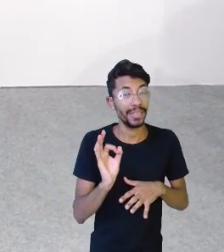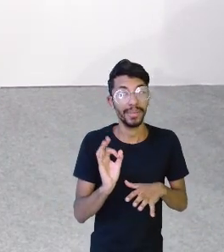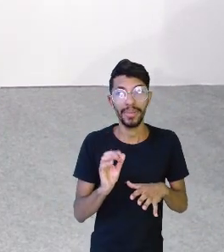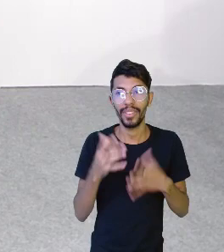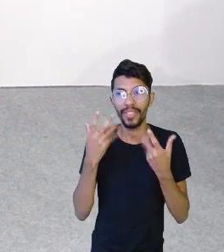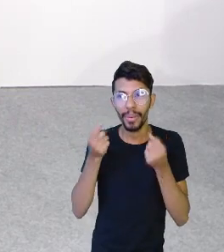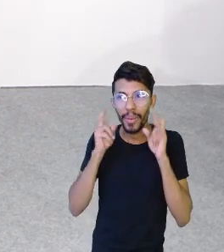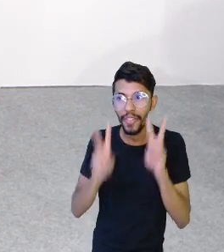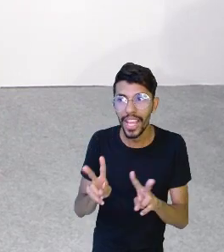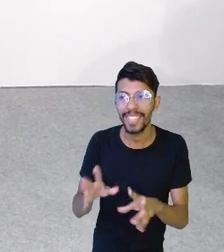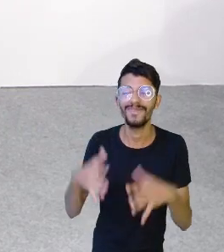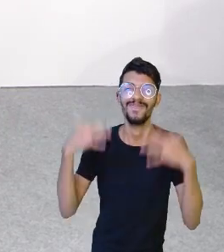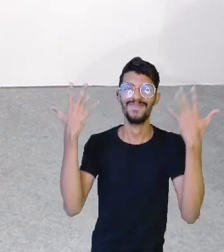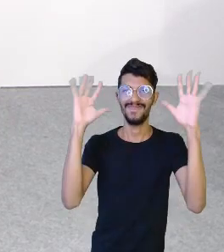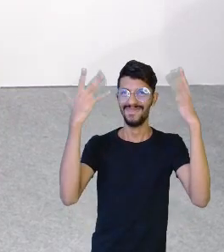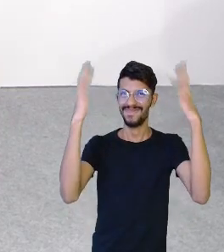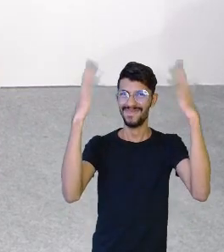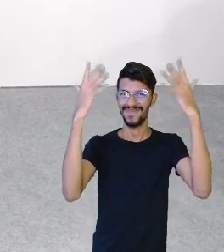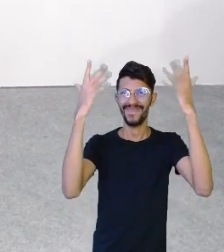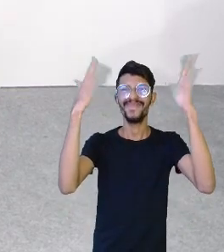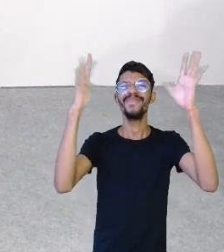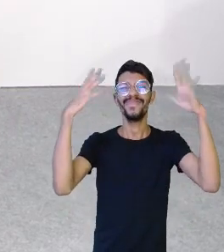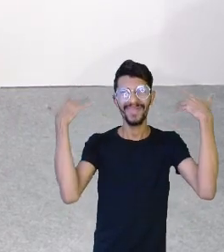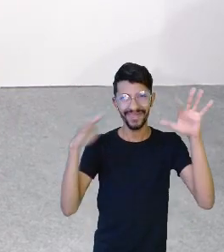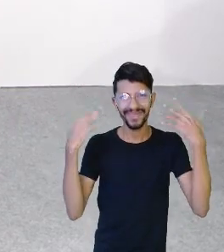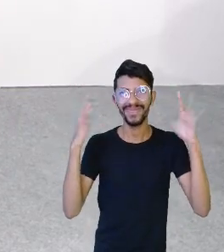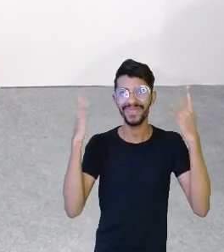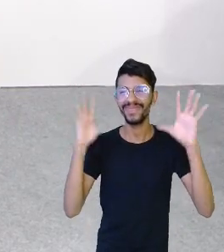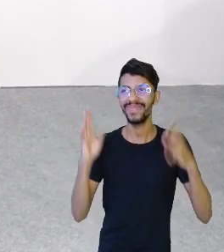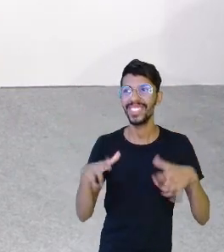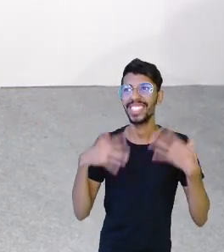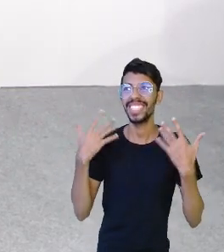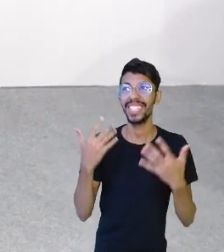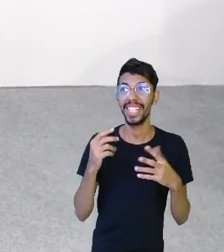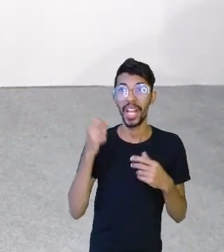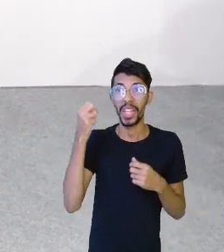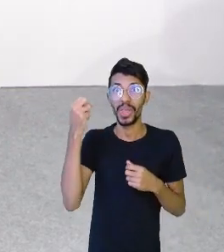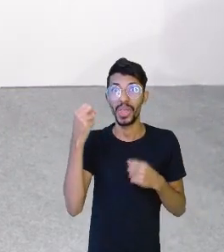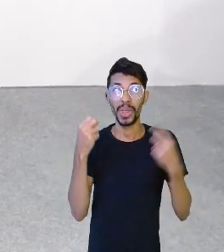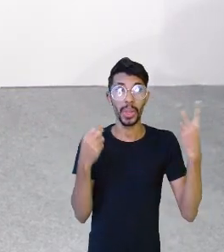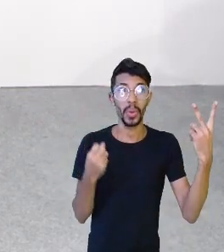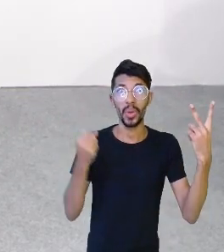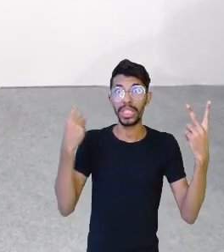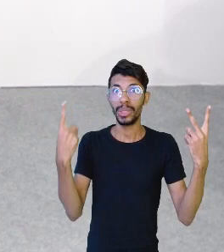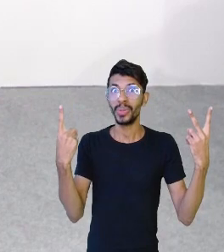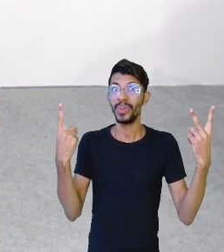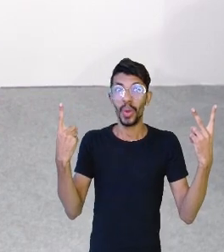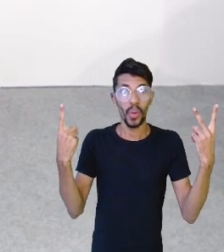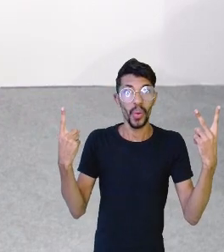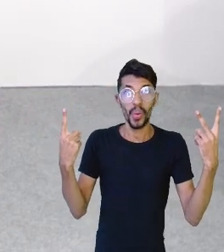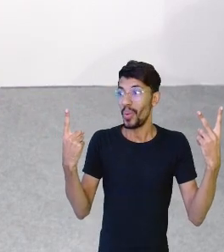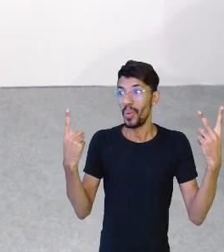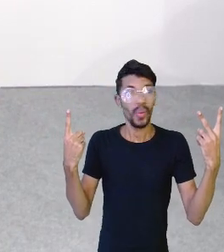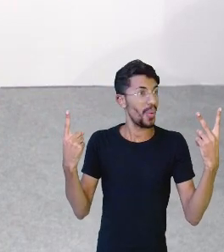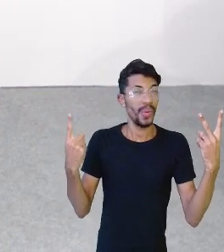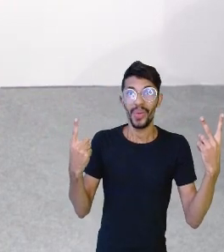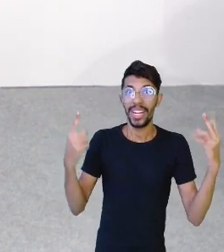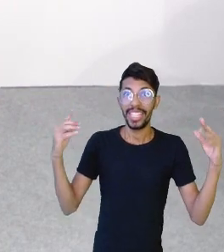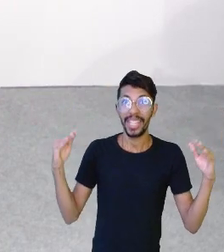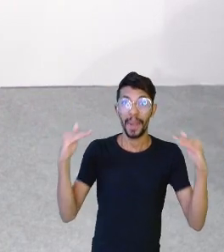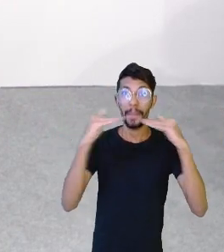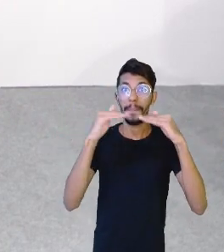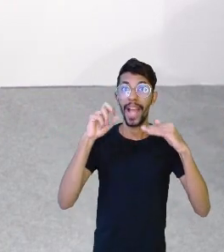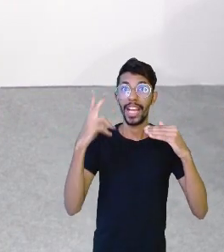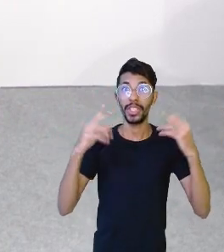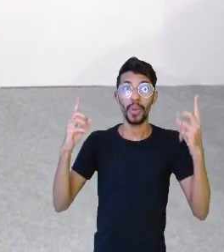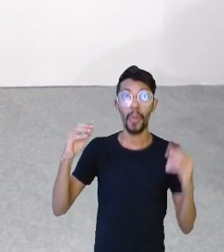observarem. Eita, muito bem. 2-1. Vamos ver se esse jogo vai ser empate ou se Mauricéia vai